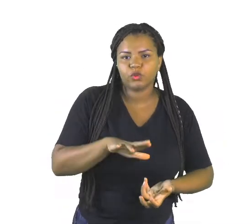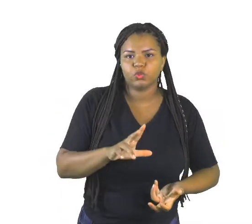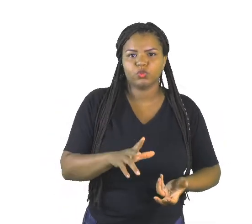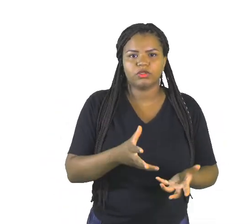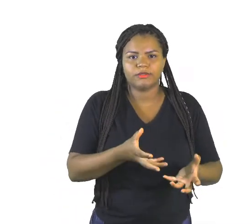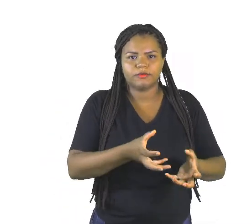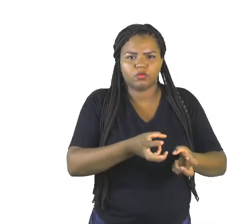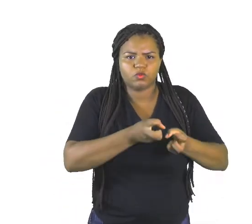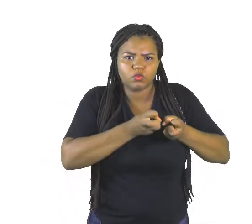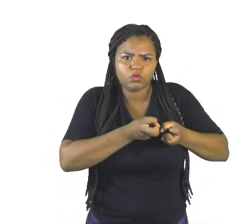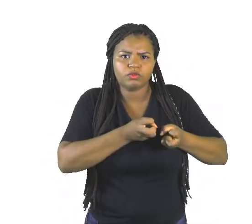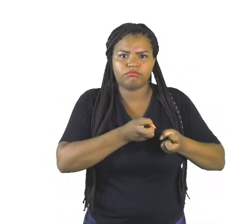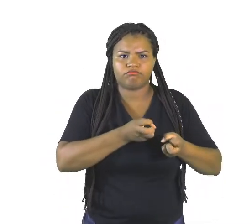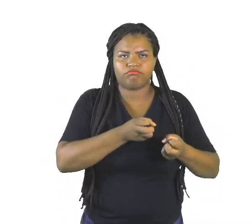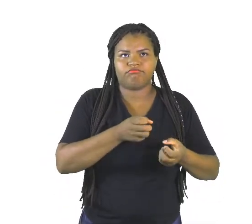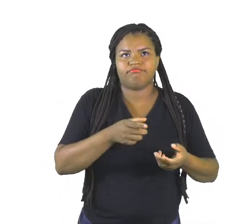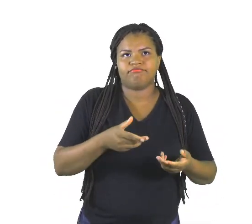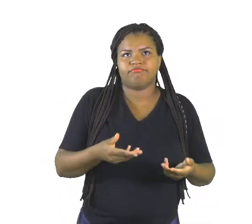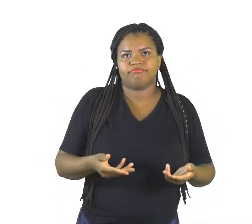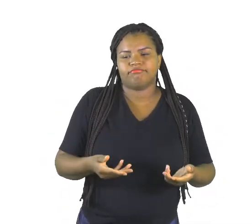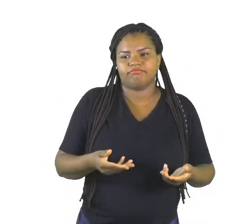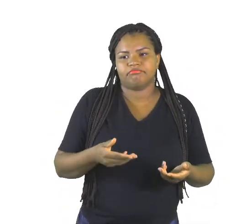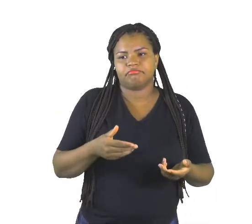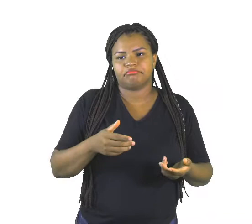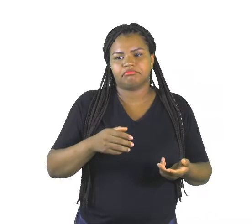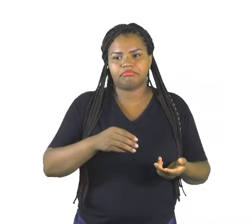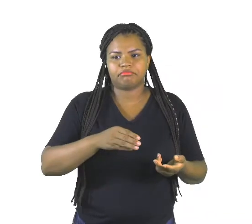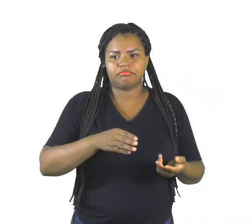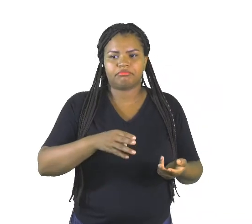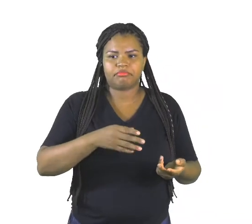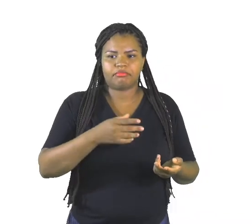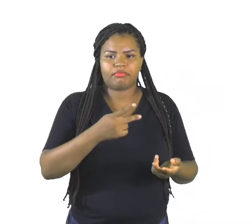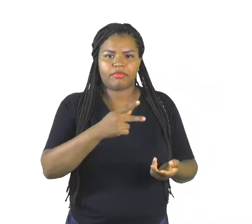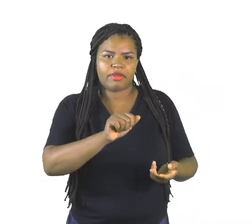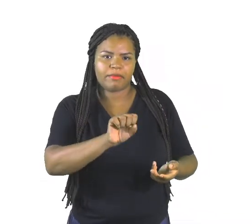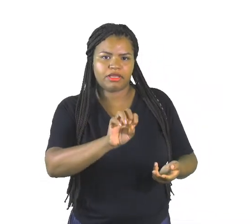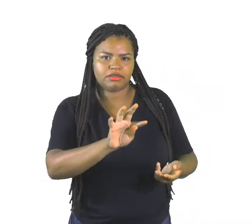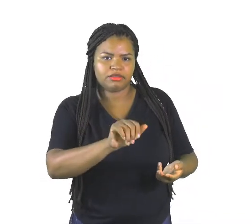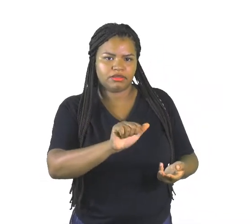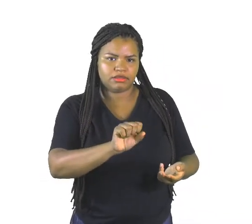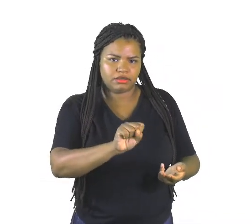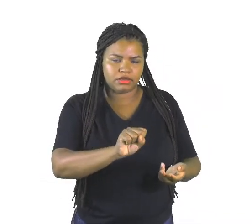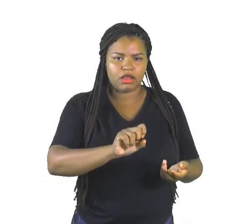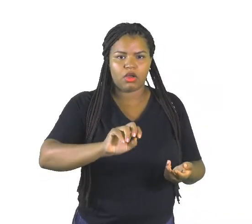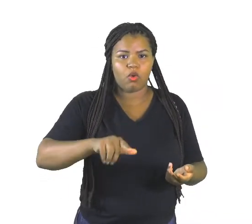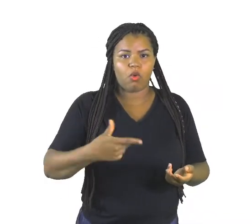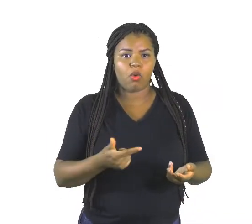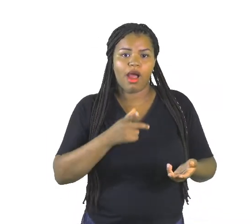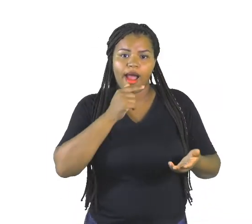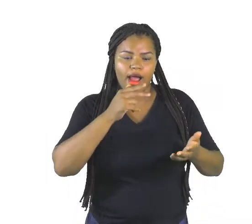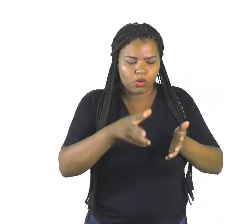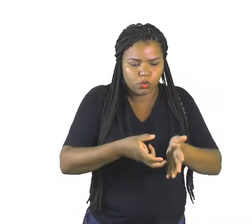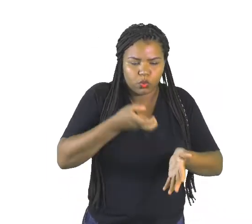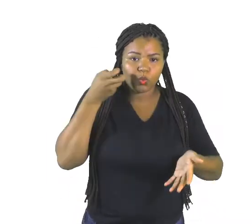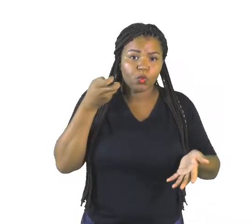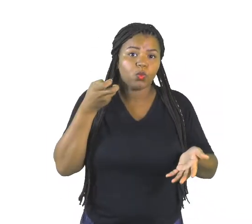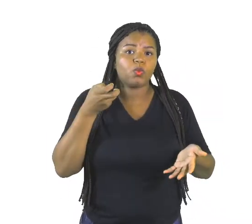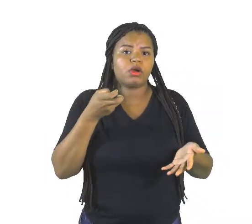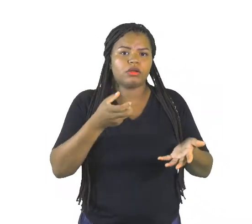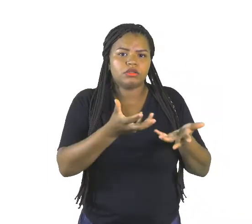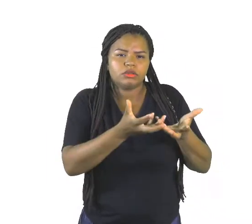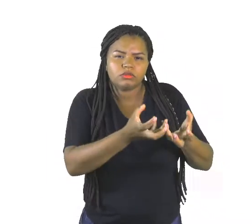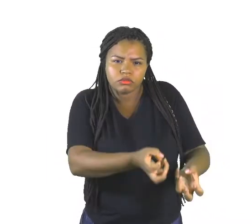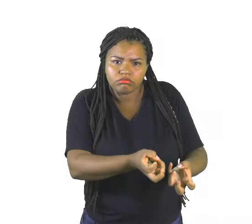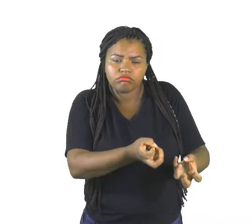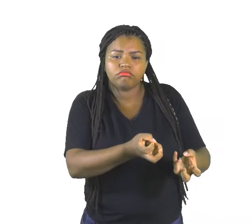desidratadas, né, aquelas passas, ou outros tipos de frutas que a água é retirada dele ou ele é secado e